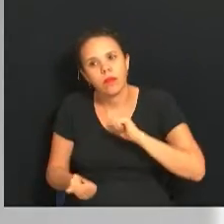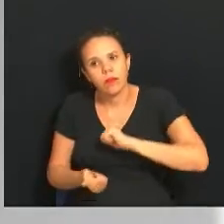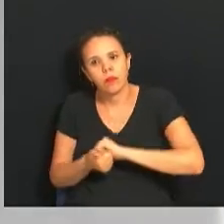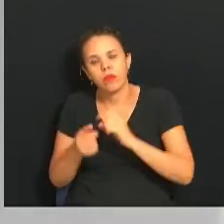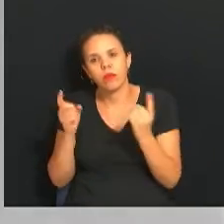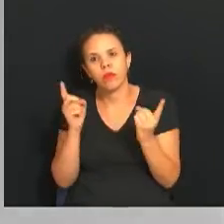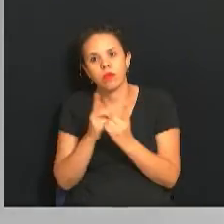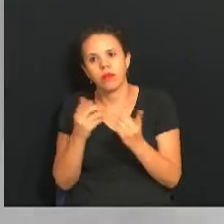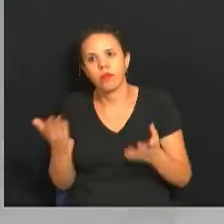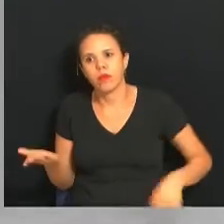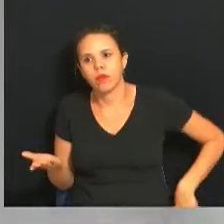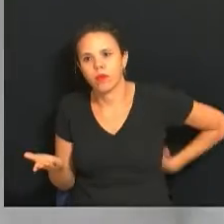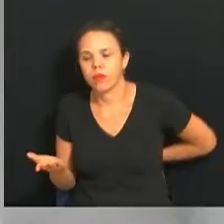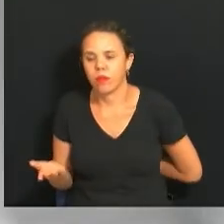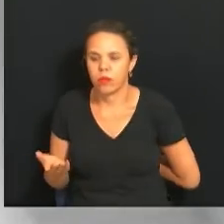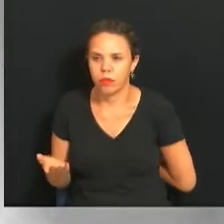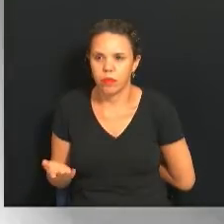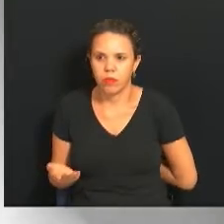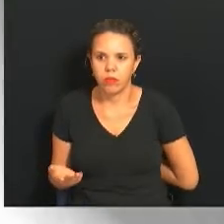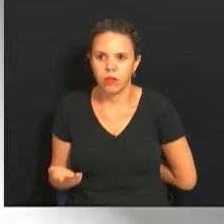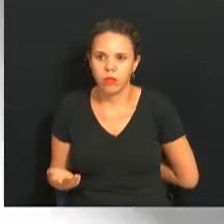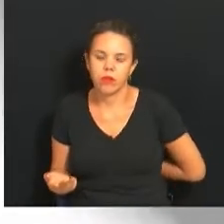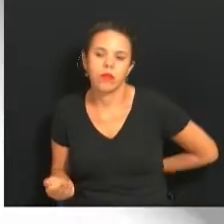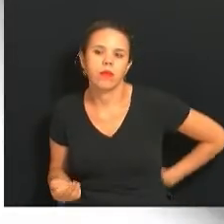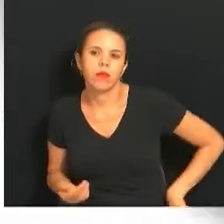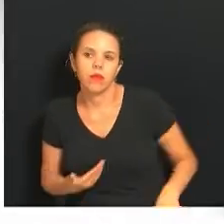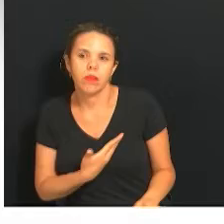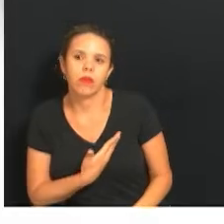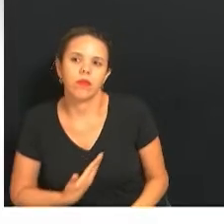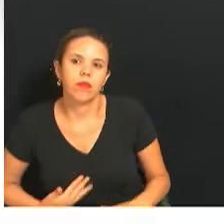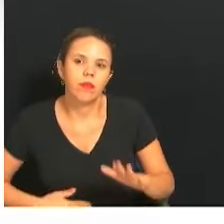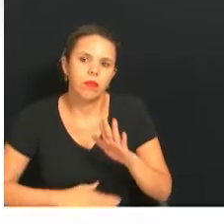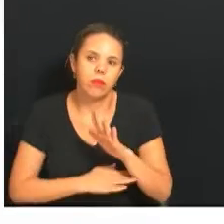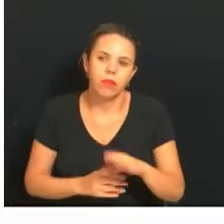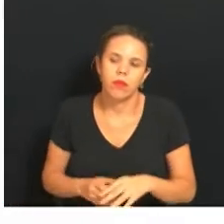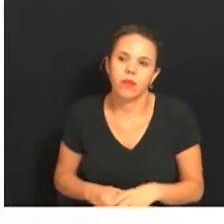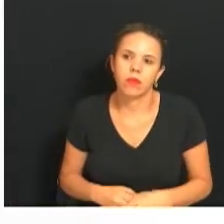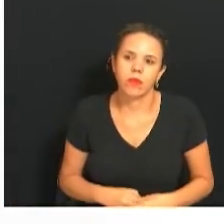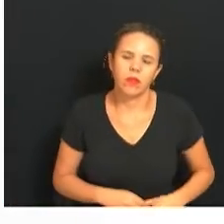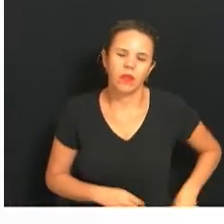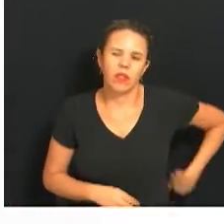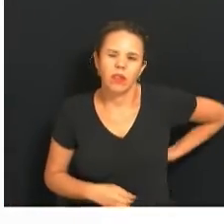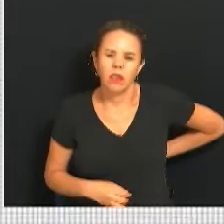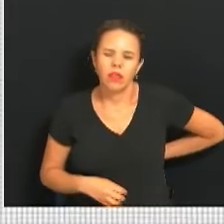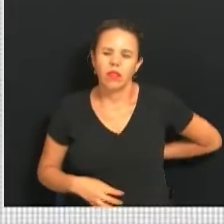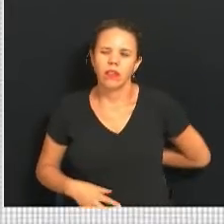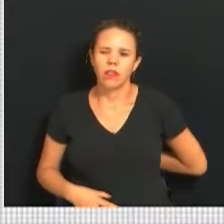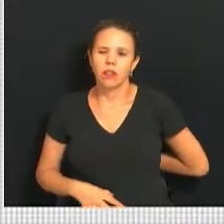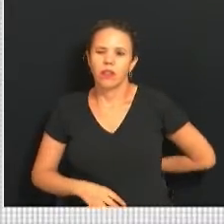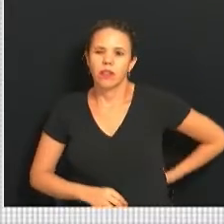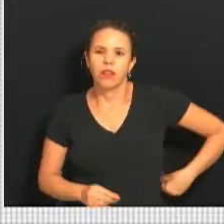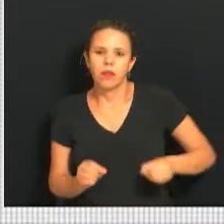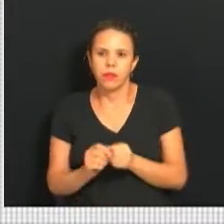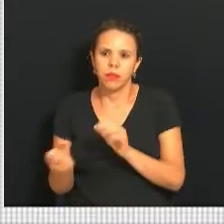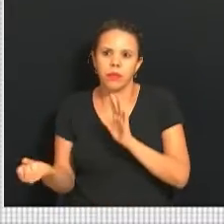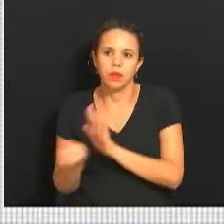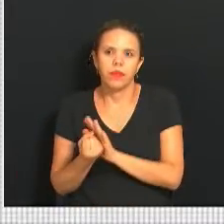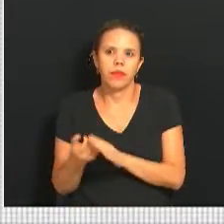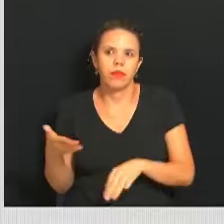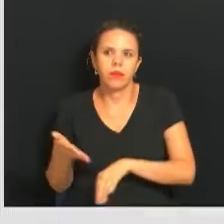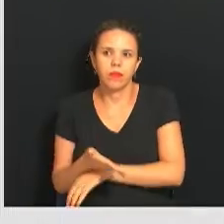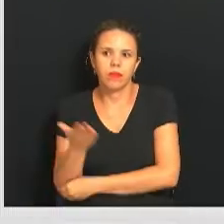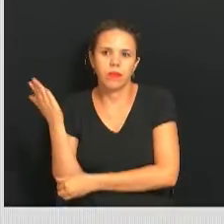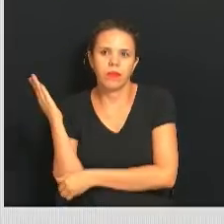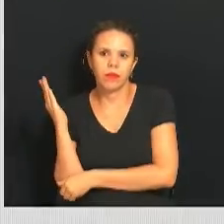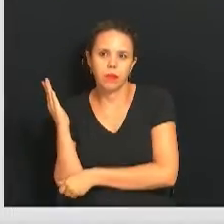de serviços exclusivamente no âmbito do Poder Legislativo Municipal. Para fazer o registro, você deve acessar o